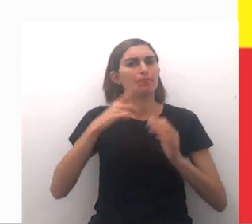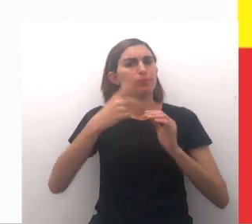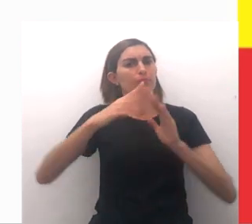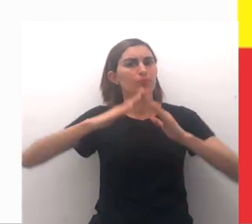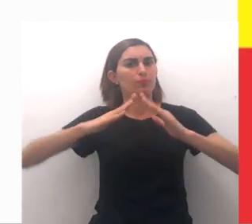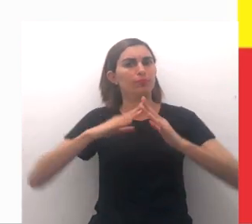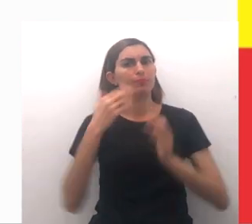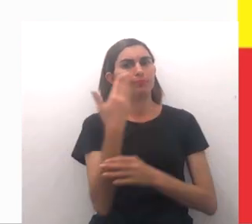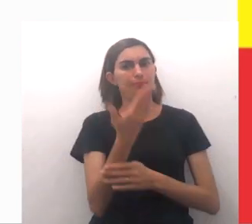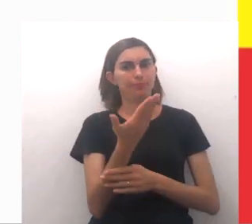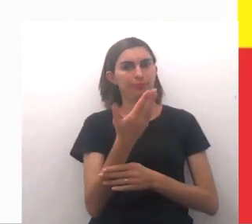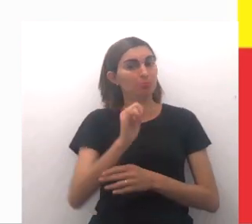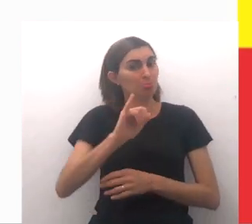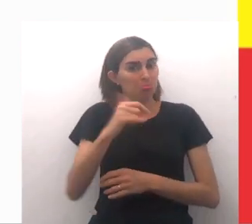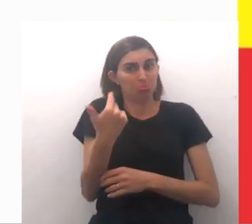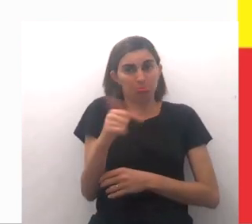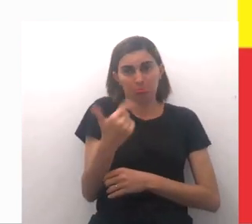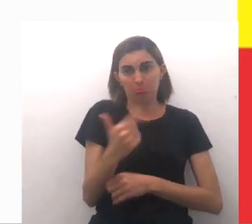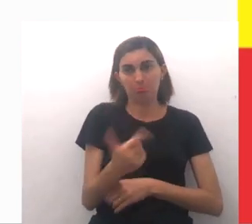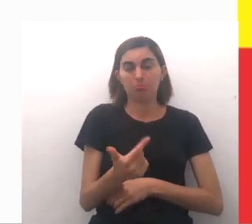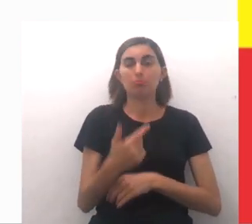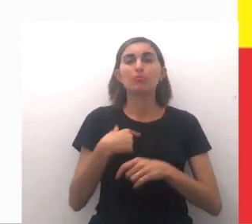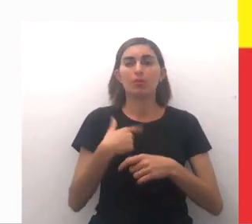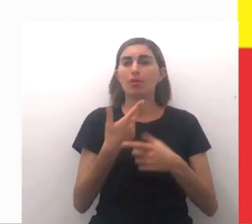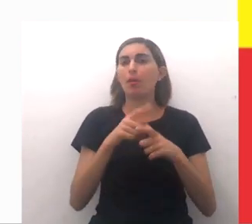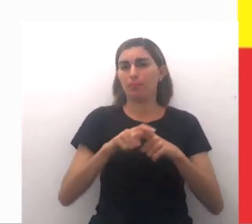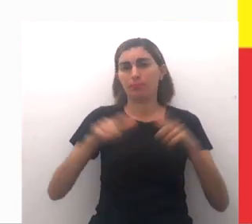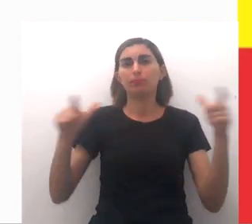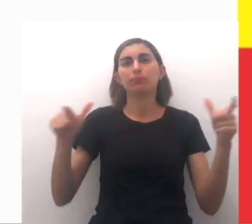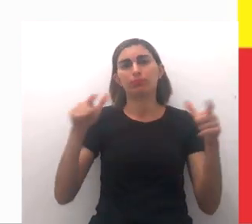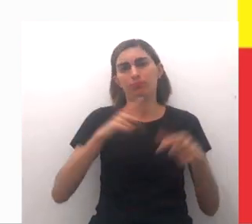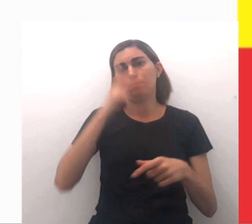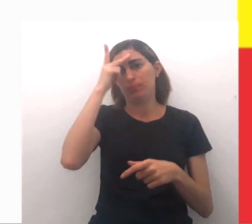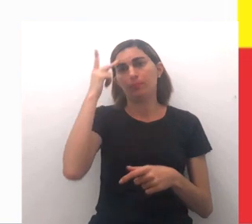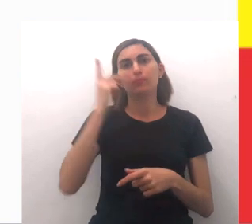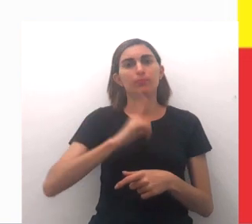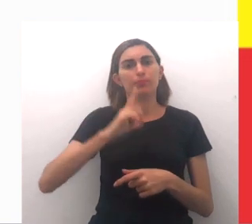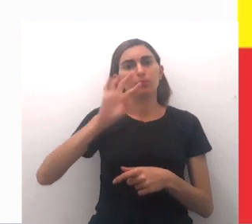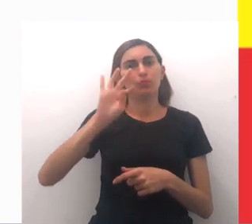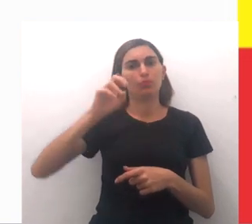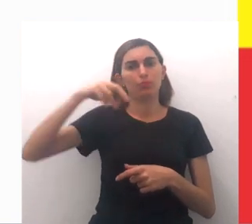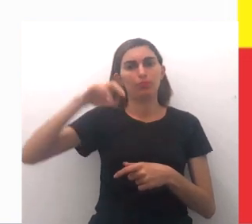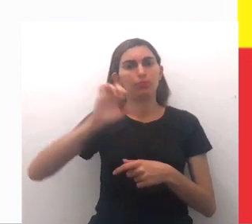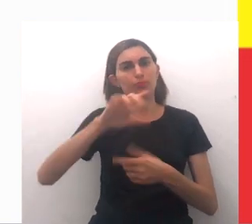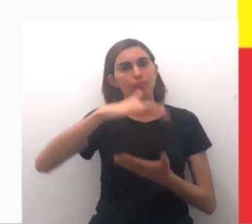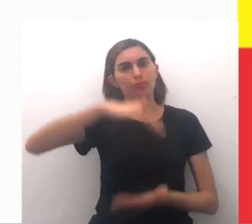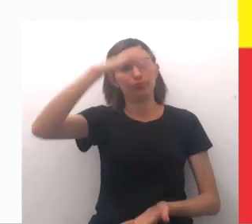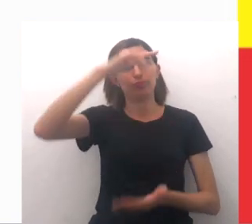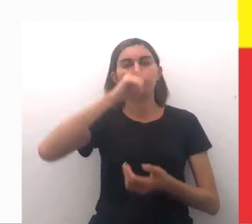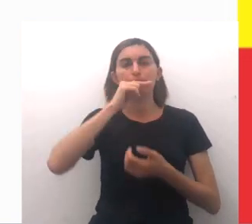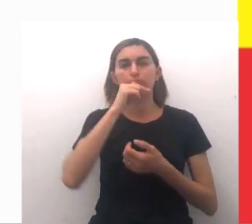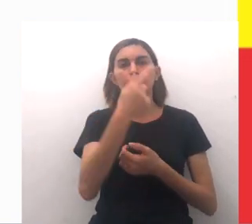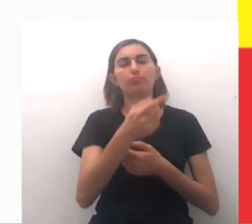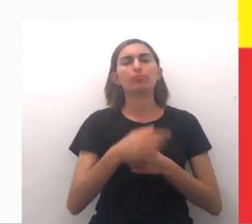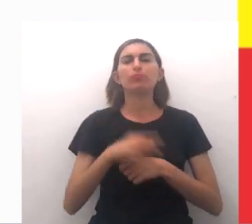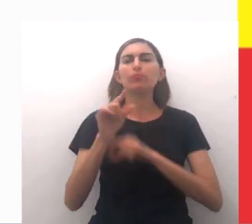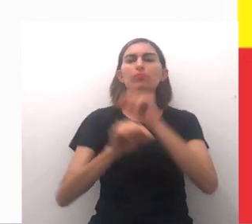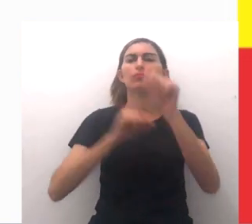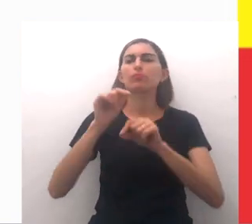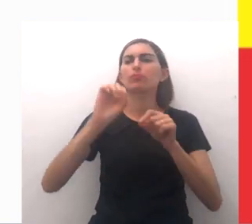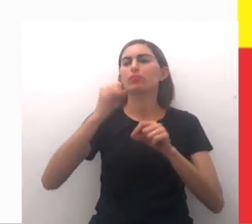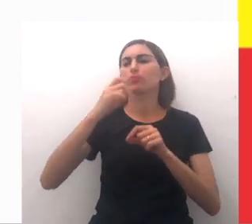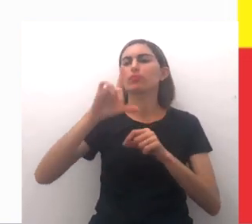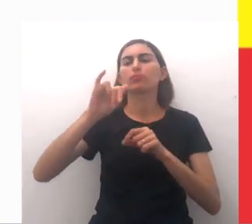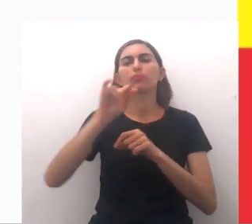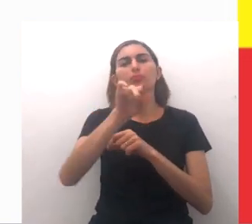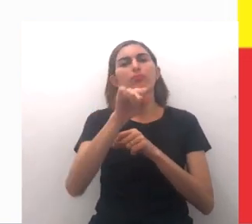aí. Se não tem, uma boa parte tem, que é o tonel. Aí eu pergunto, que sólido é esse? Ah, você